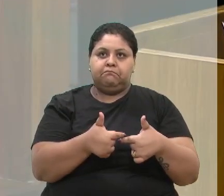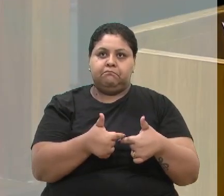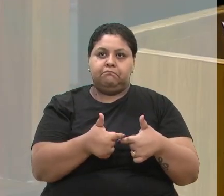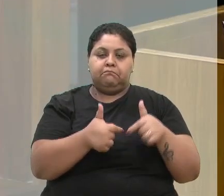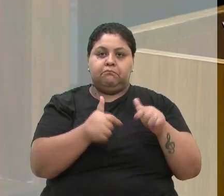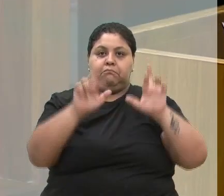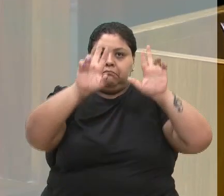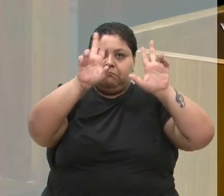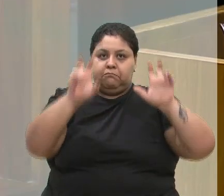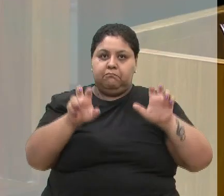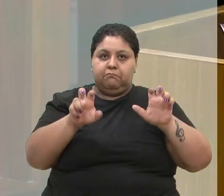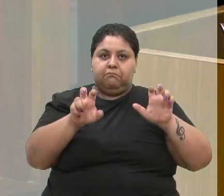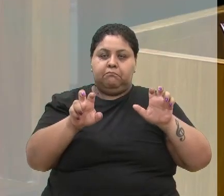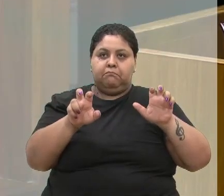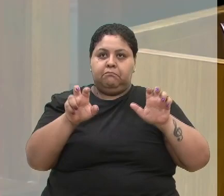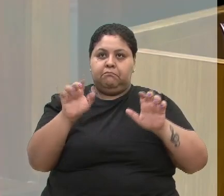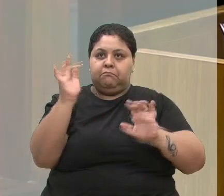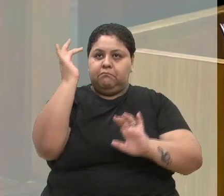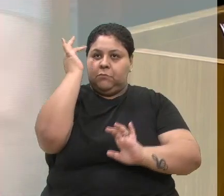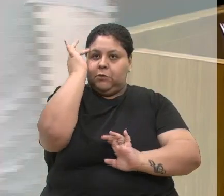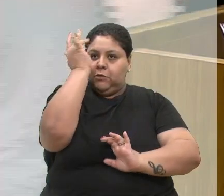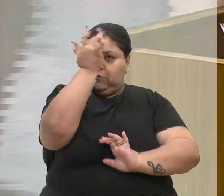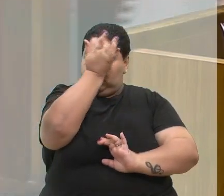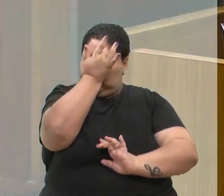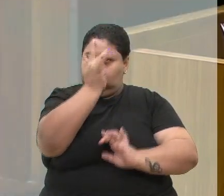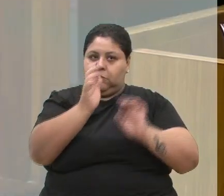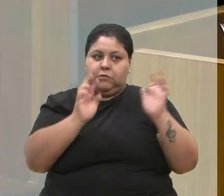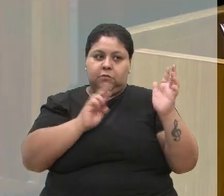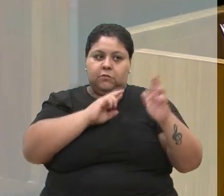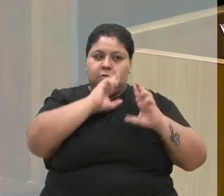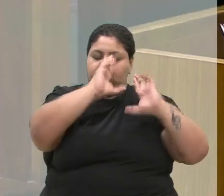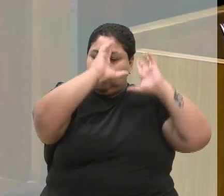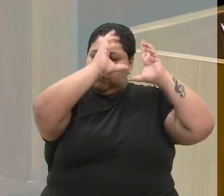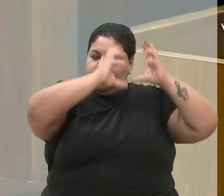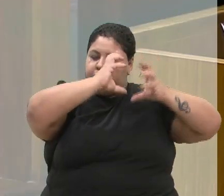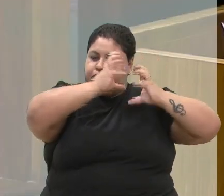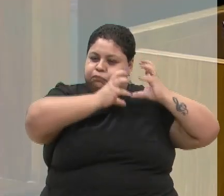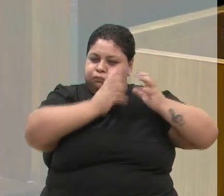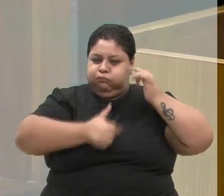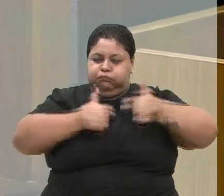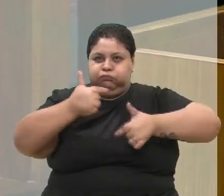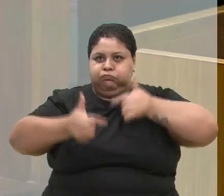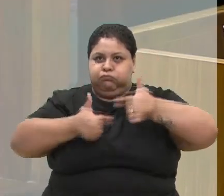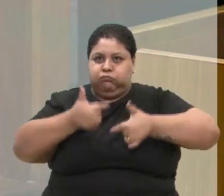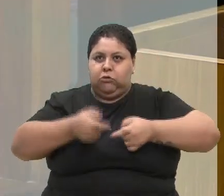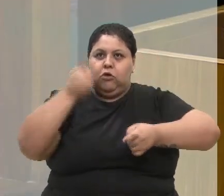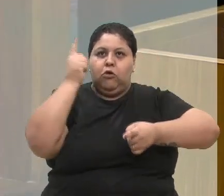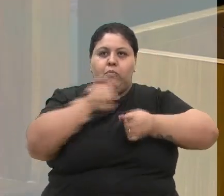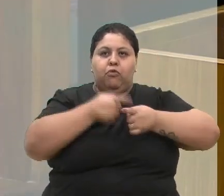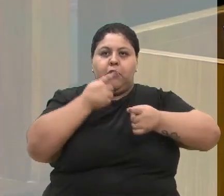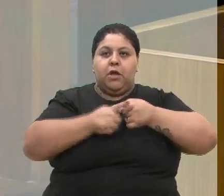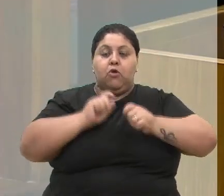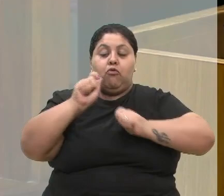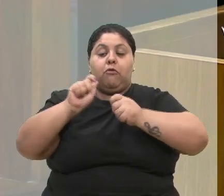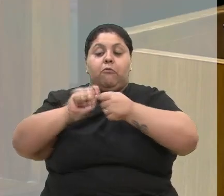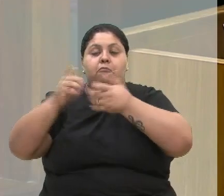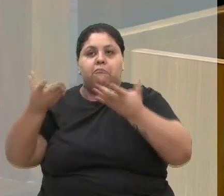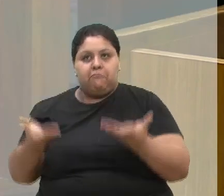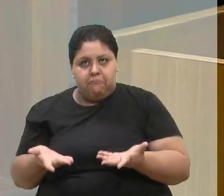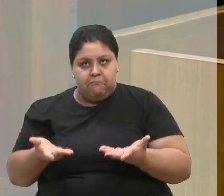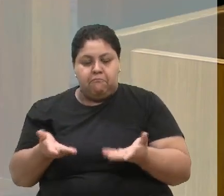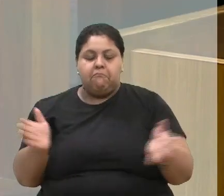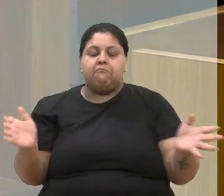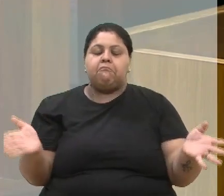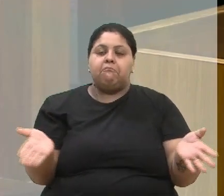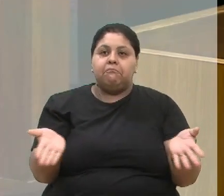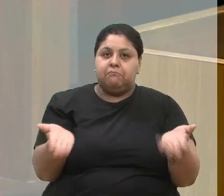tema: transtornos mentais relacionados ao trabalho, causas e consequências, o que fazer. Este evento,